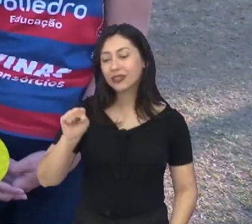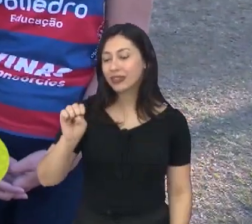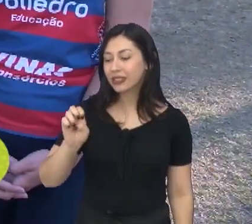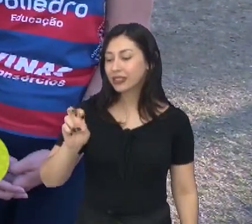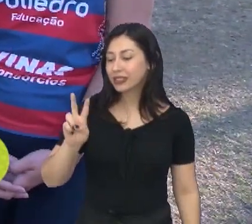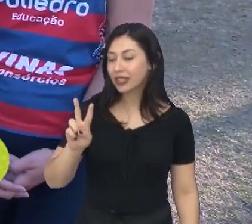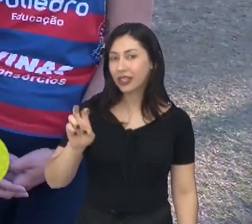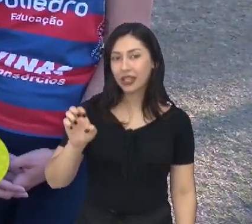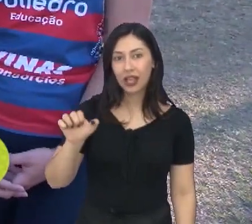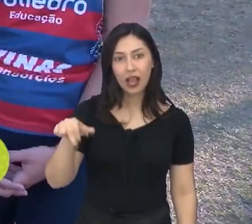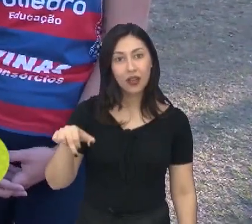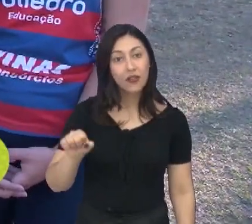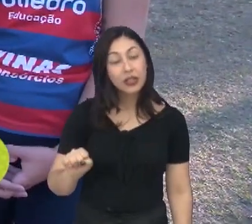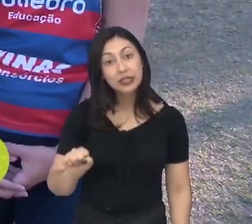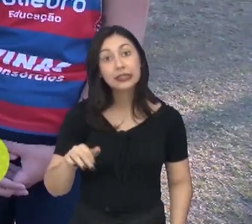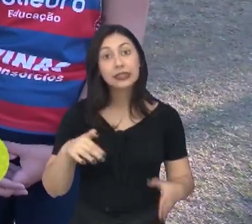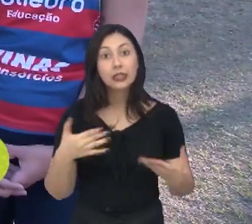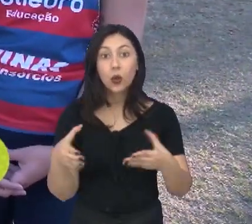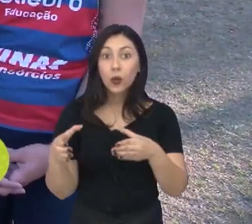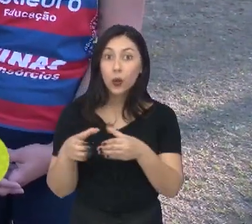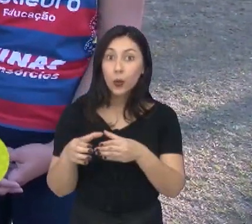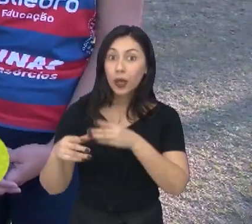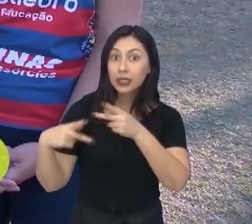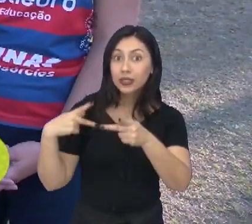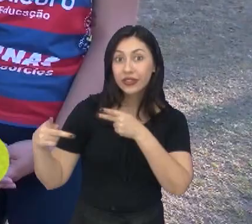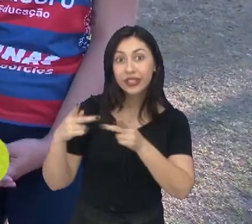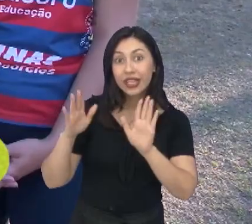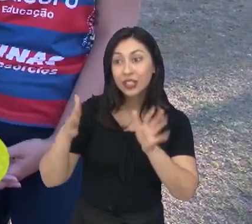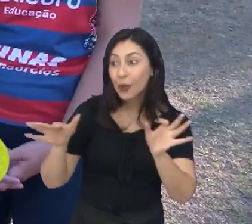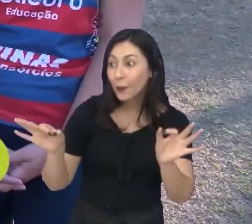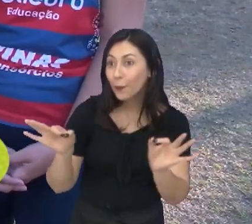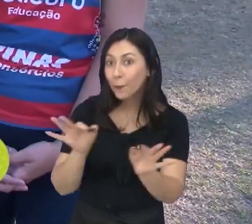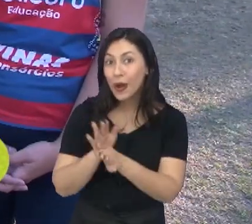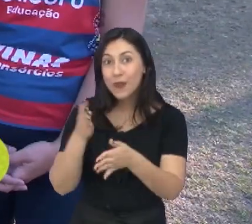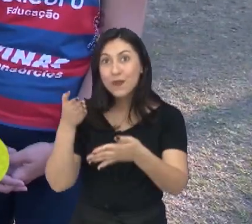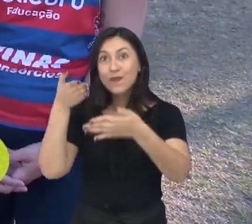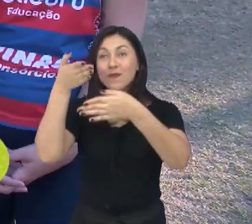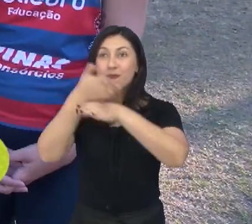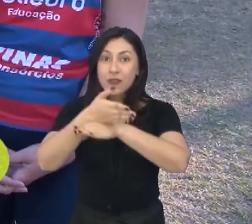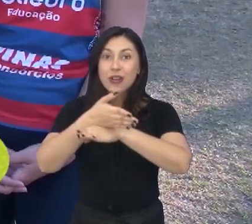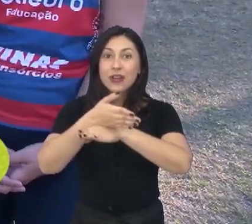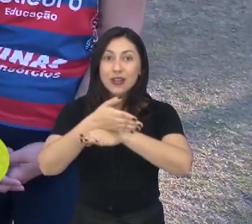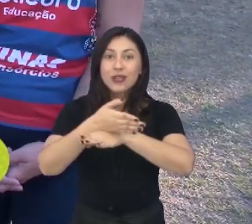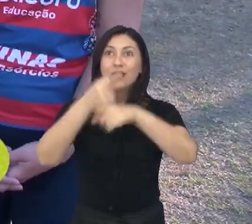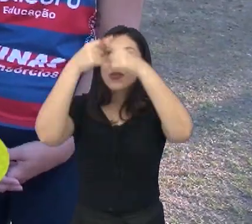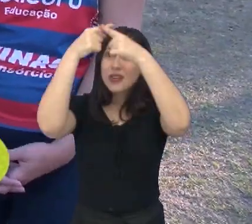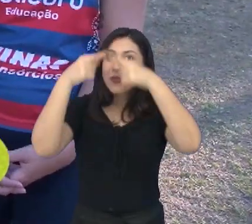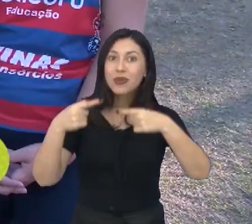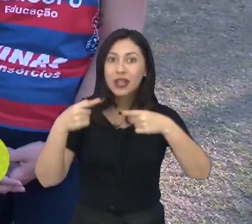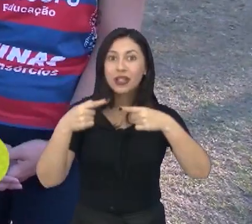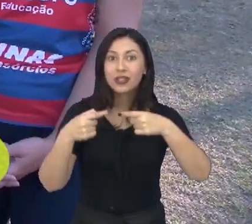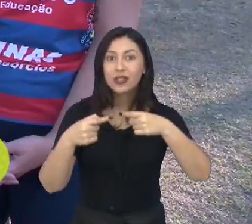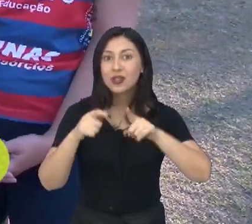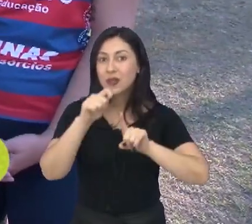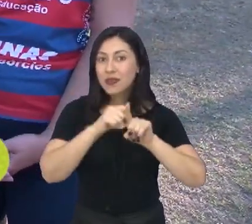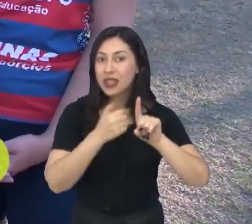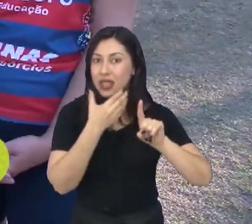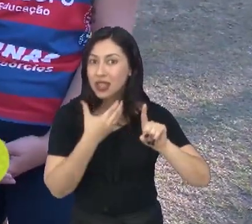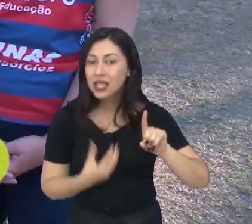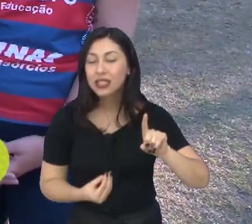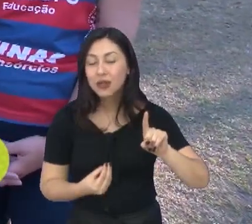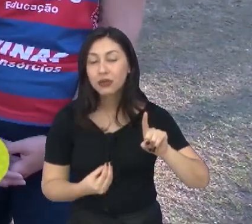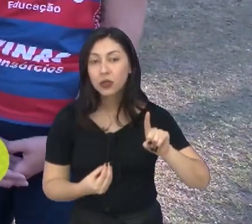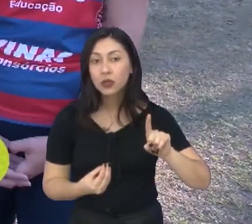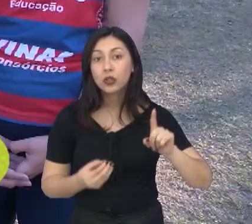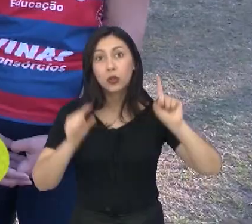ou seja, o time de São José dos Campos já está qualificado para o campeonato de BR Sevens, que acontece em dezembro. Essa qualificatória